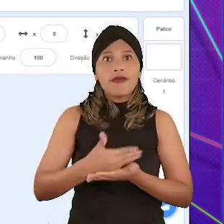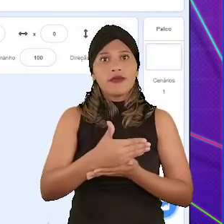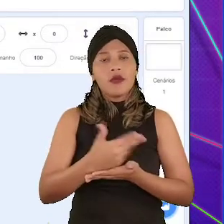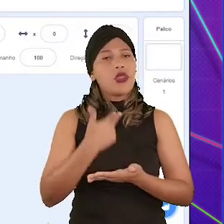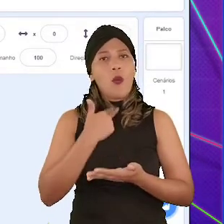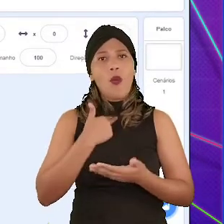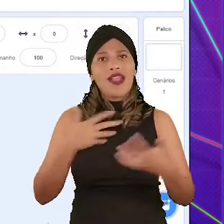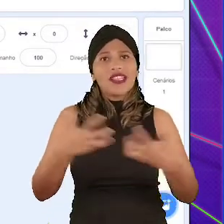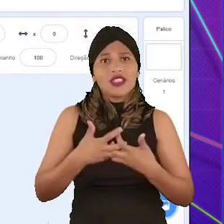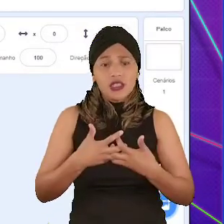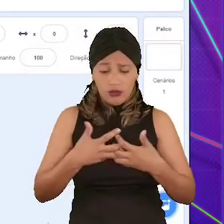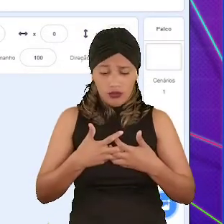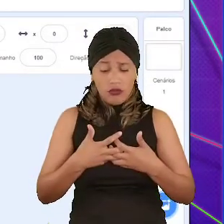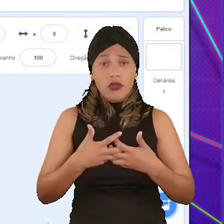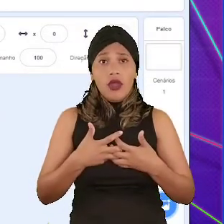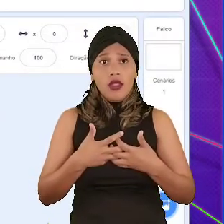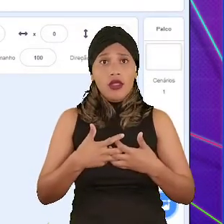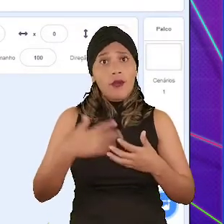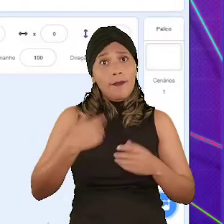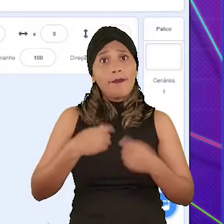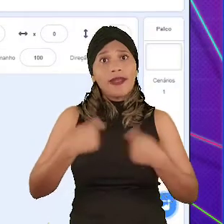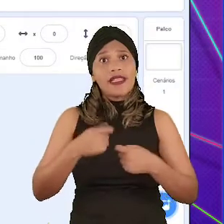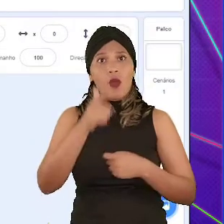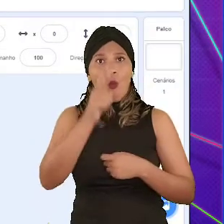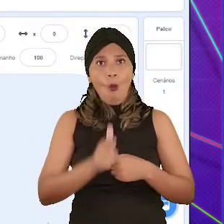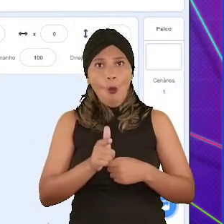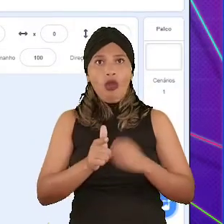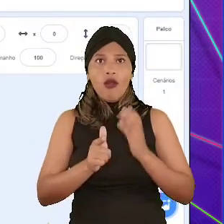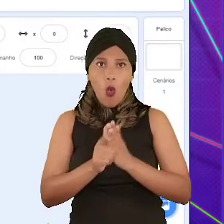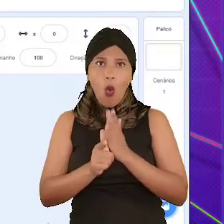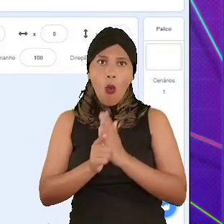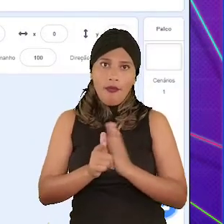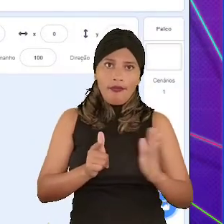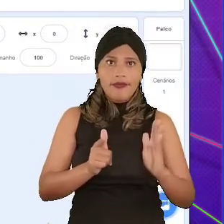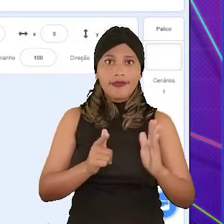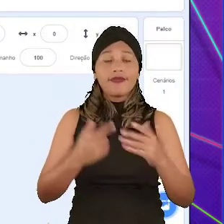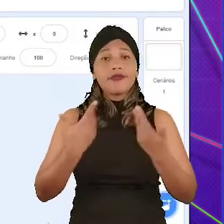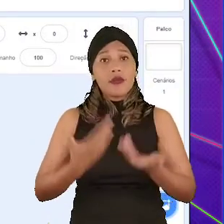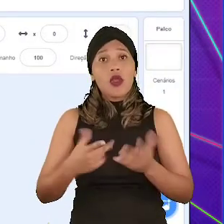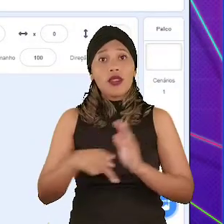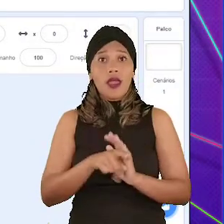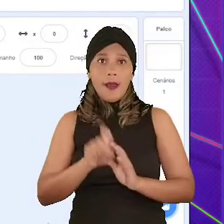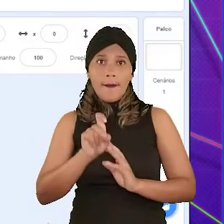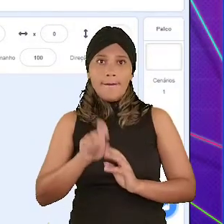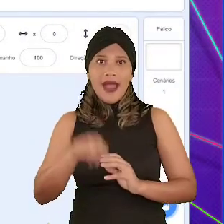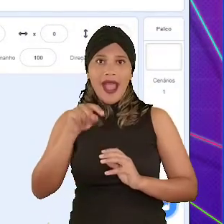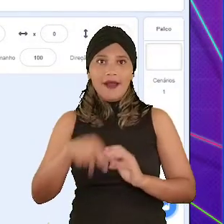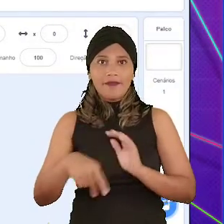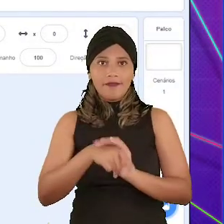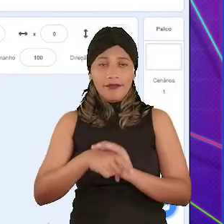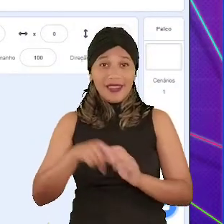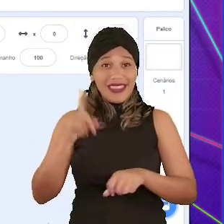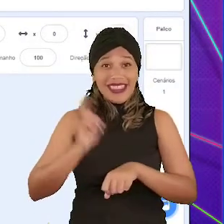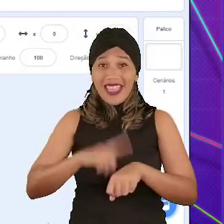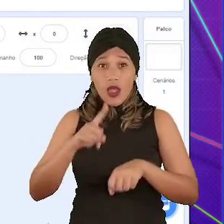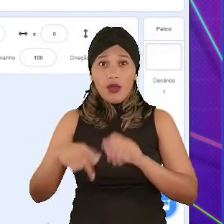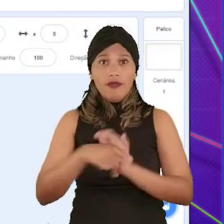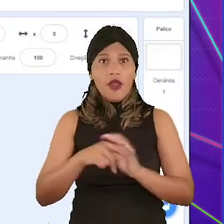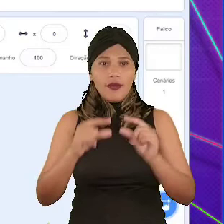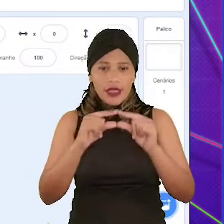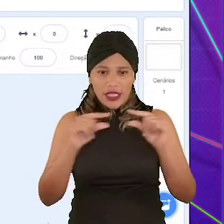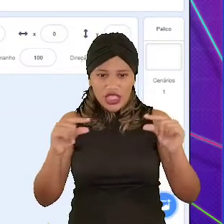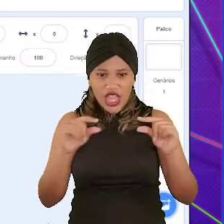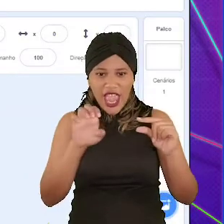início de um código sendo estopim de início do nosso programa é importante também a gente vê aqui no código com a tecla espaço' estiver